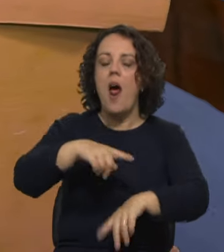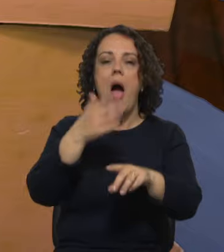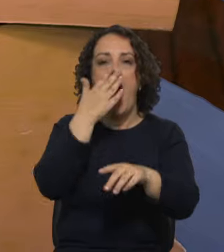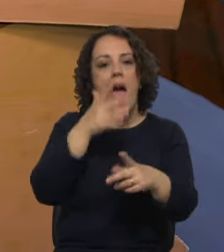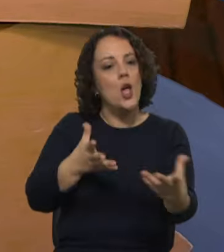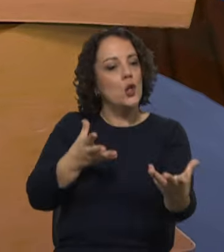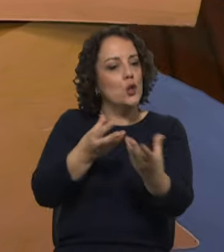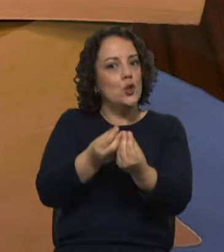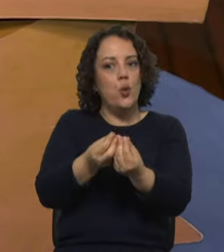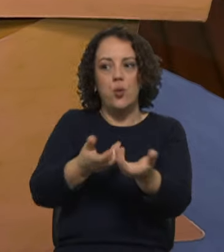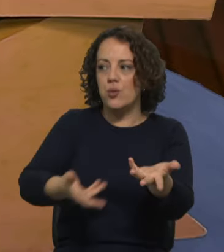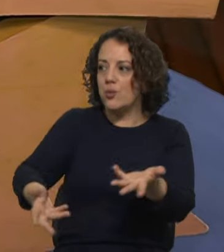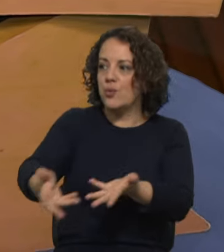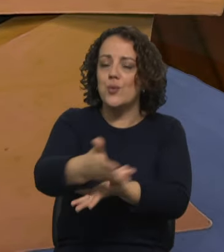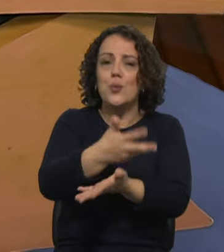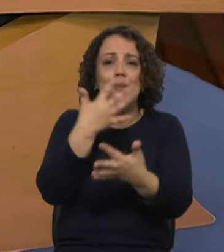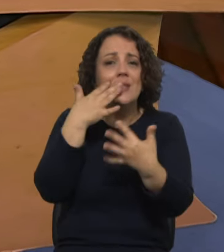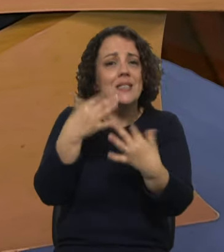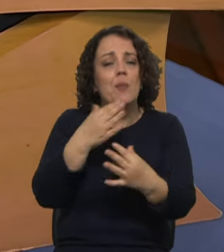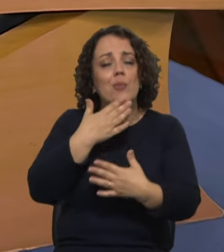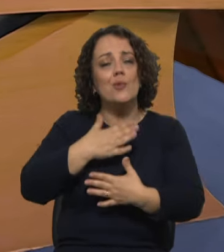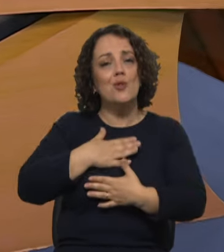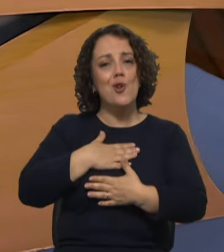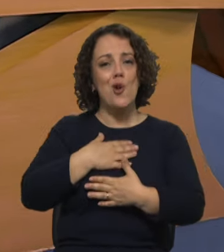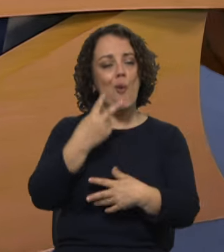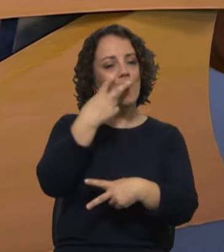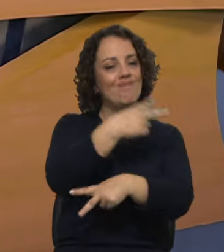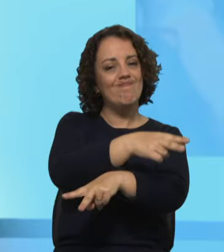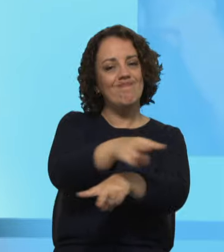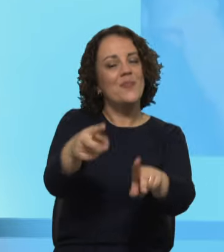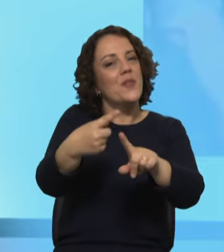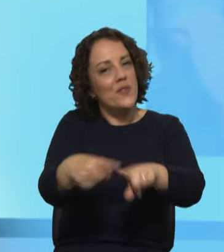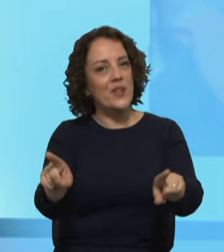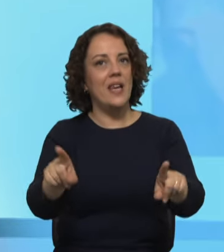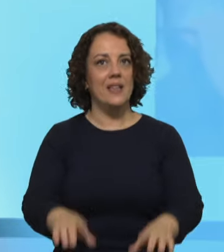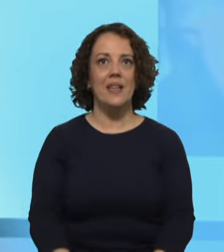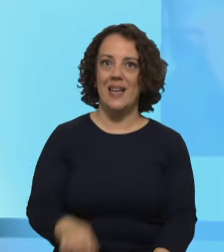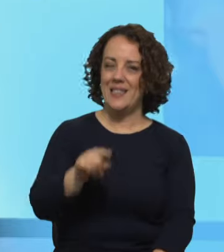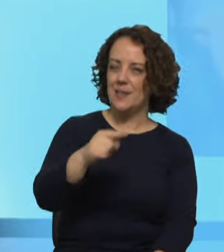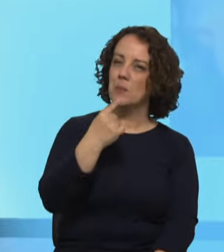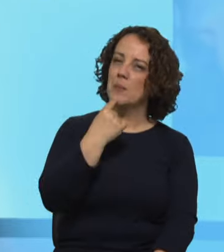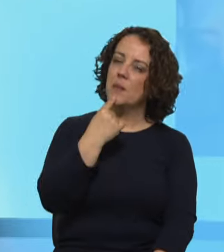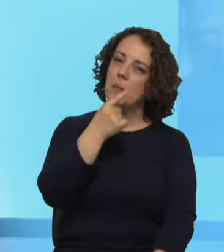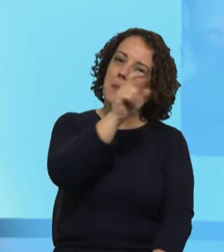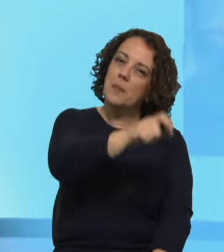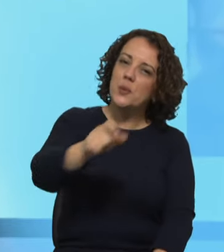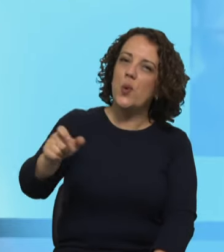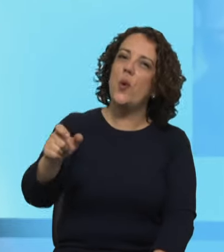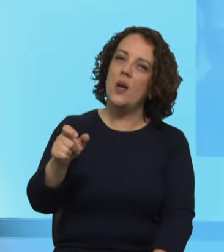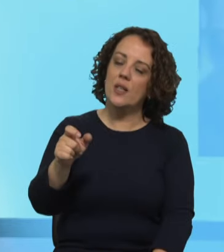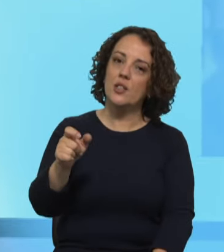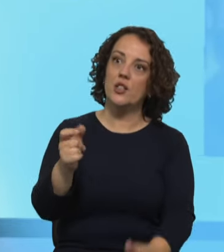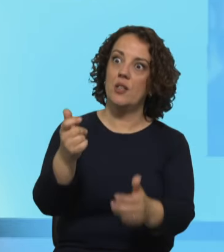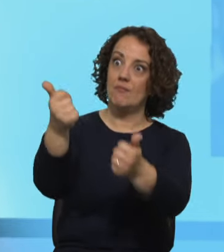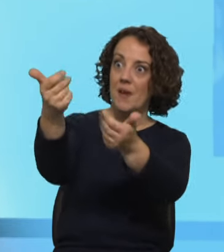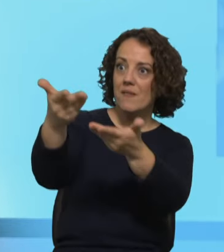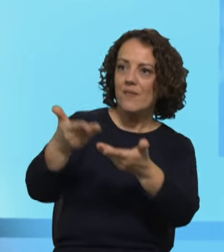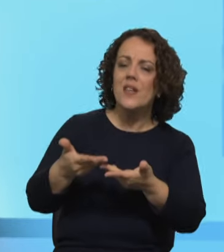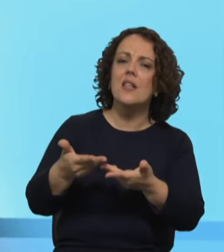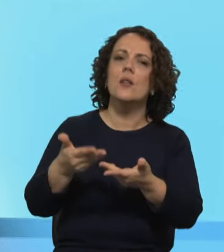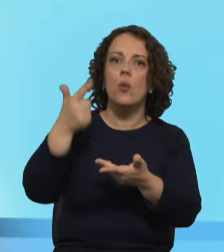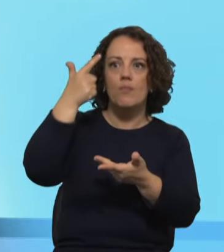transformou também muito do do nosso olhar não é e aqui se se percebe de facto a generosidade das pessoas que acolhem eh sem